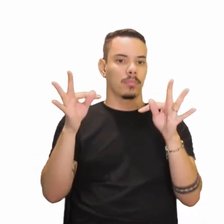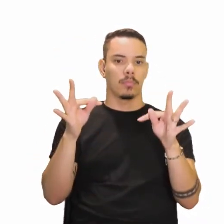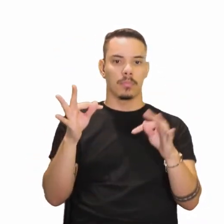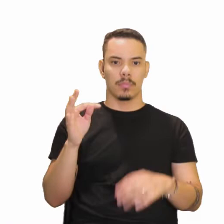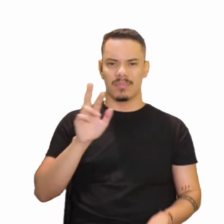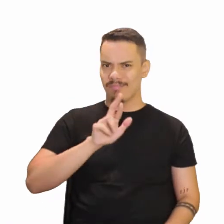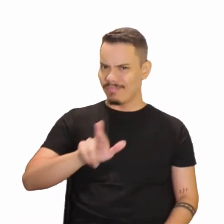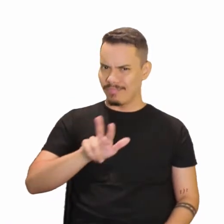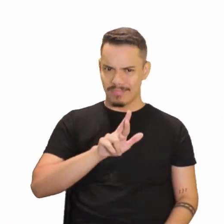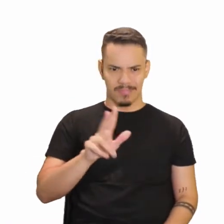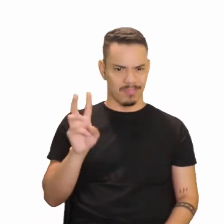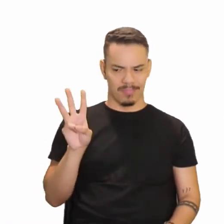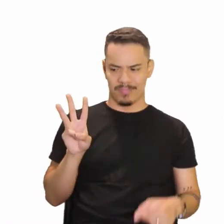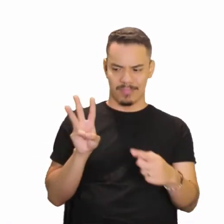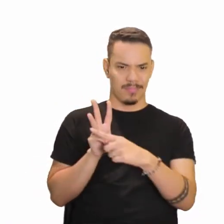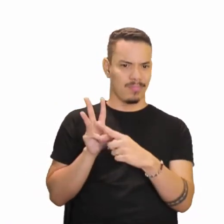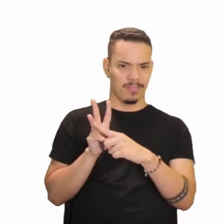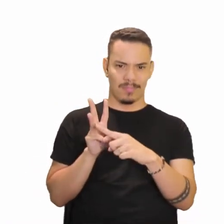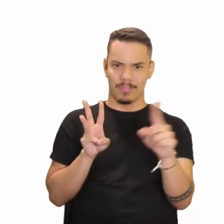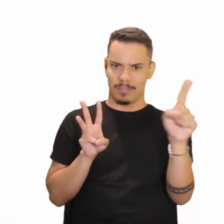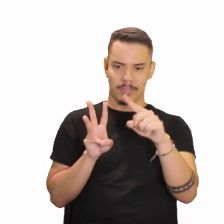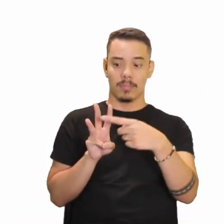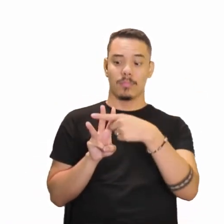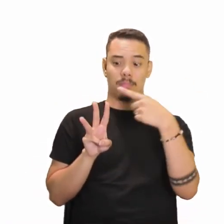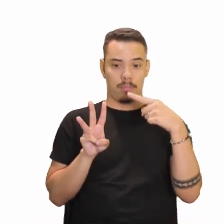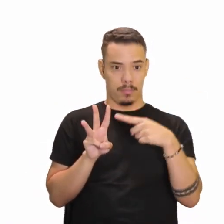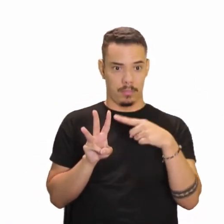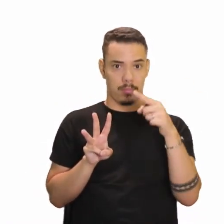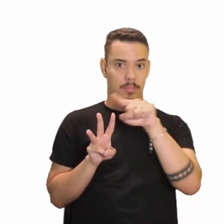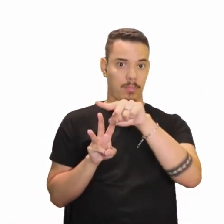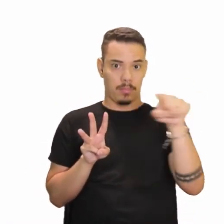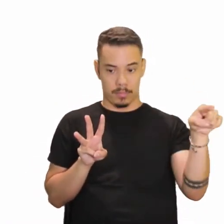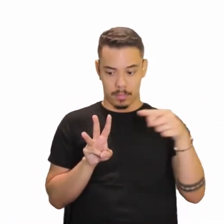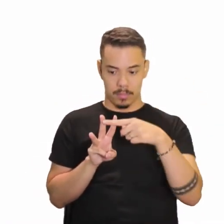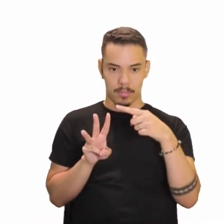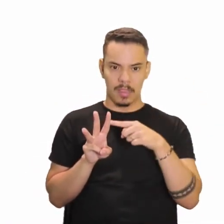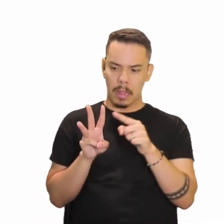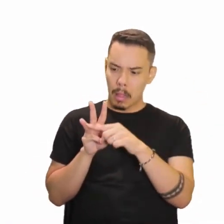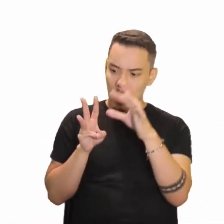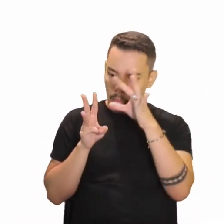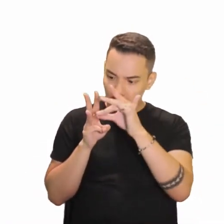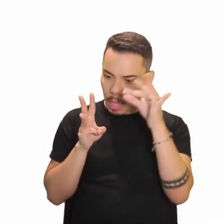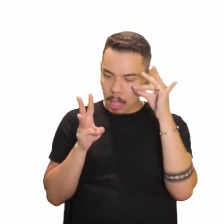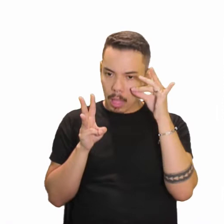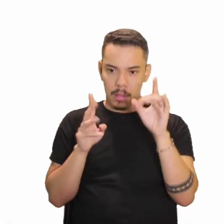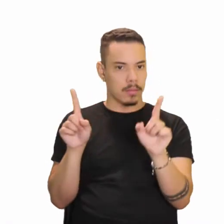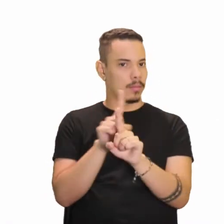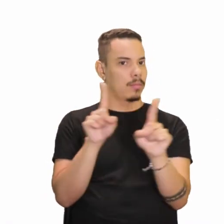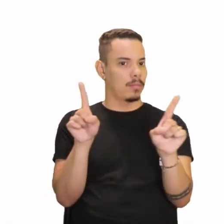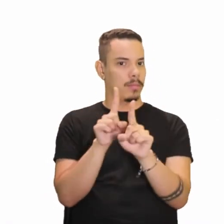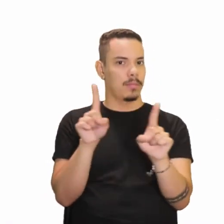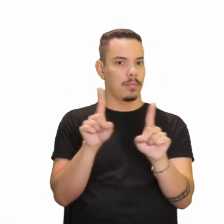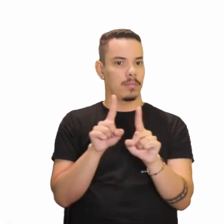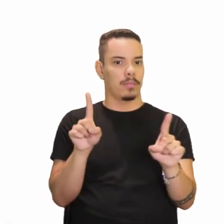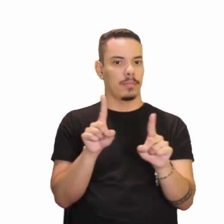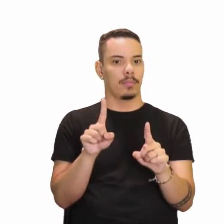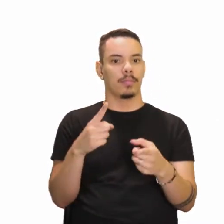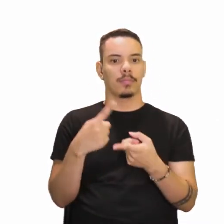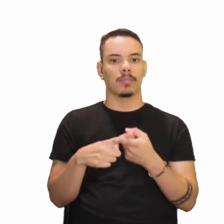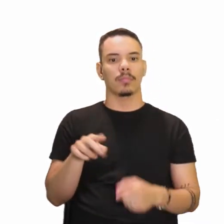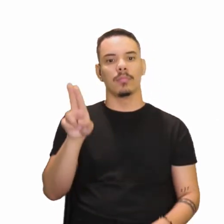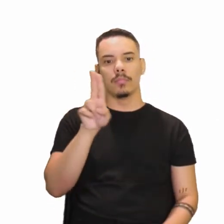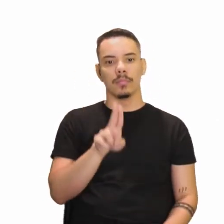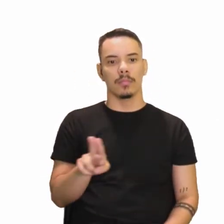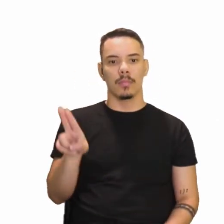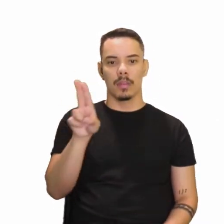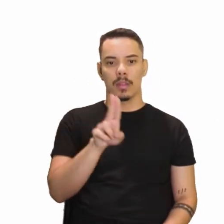é esse daqui ó da colinha usando o que o meio